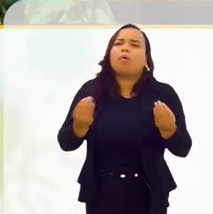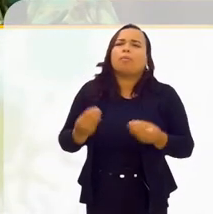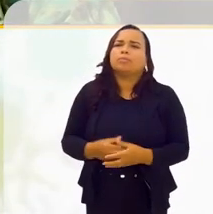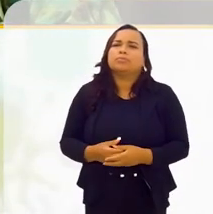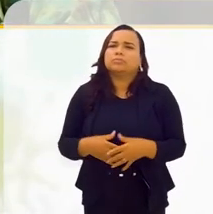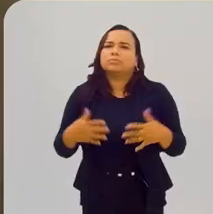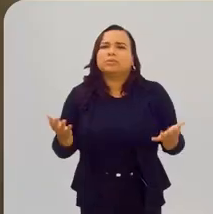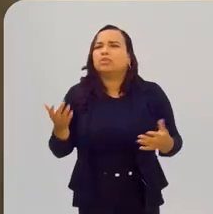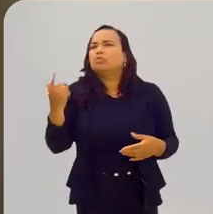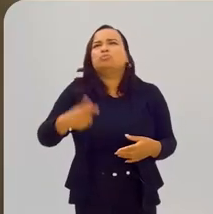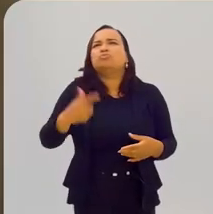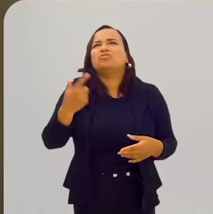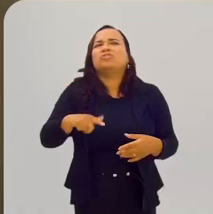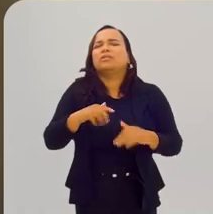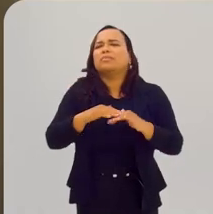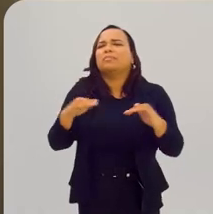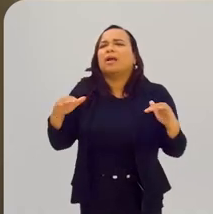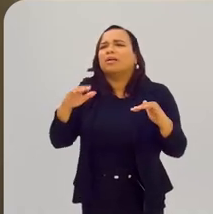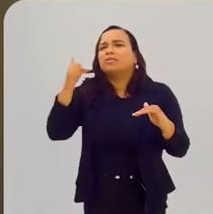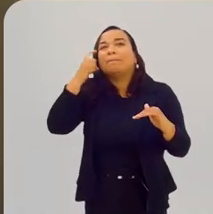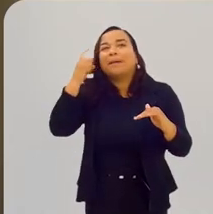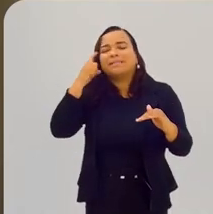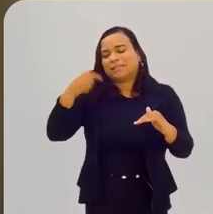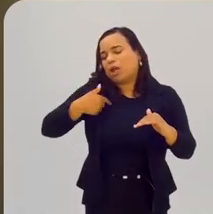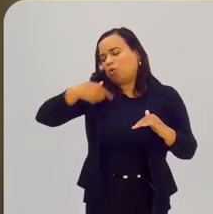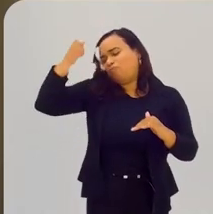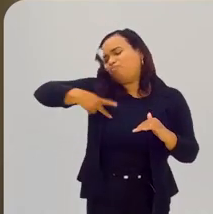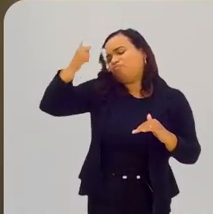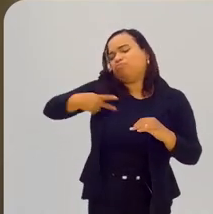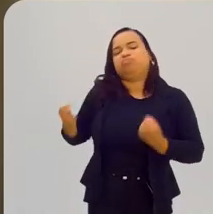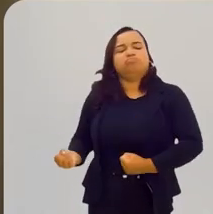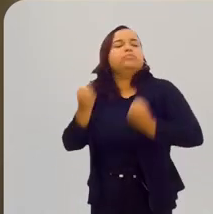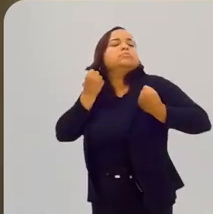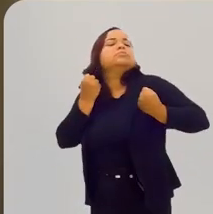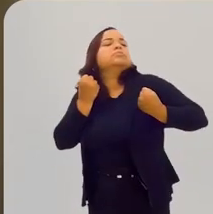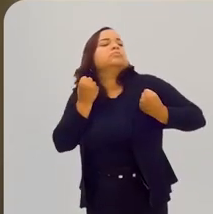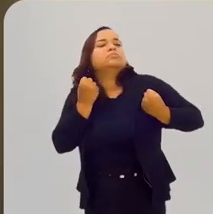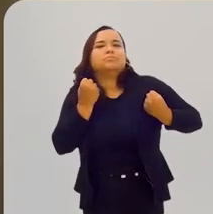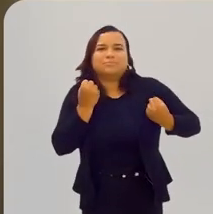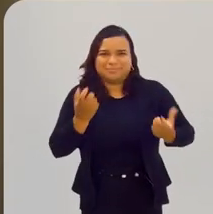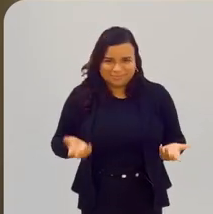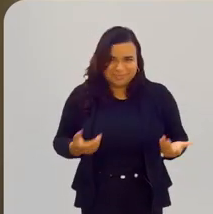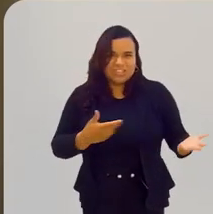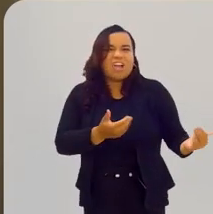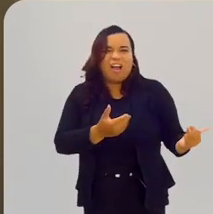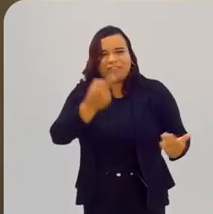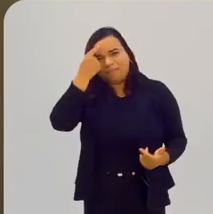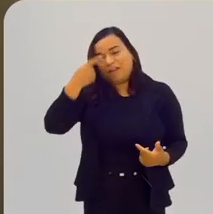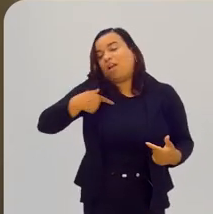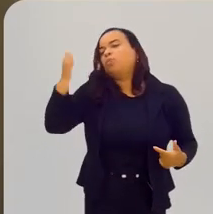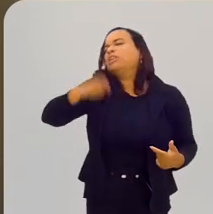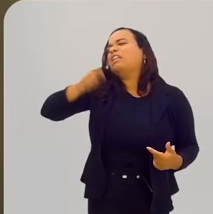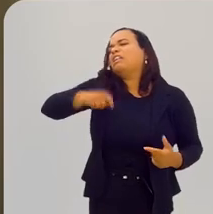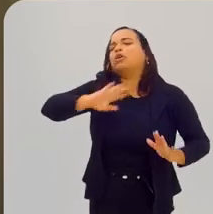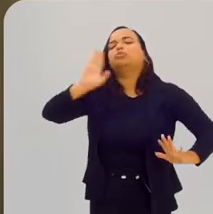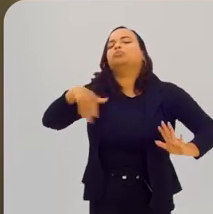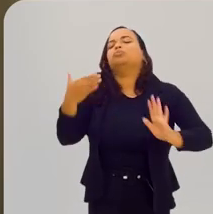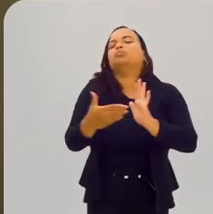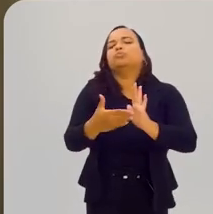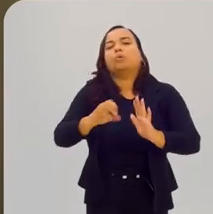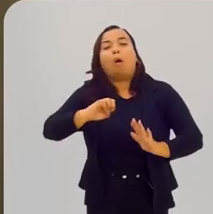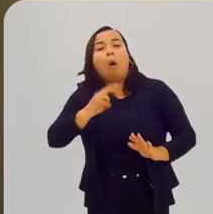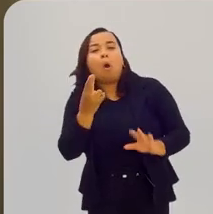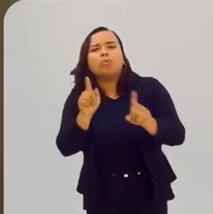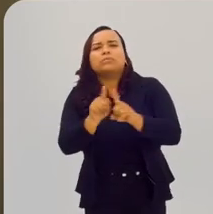não havia mais poder aquele poder que você acha que tem quando você quando você é adolescente ou não